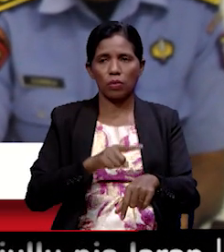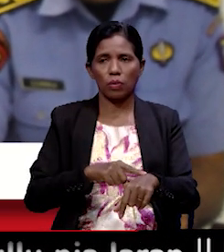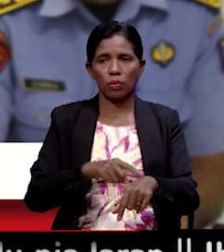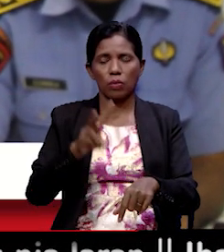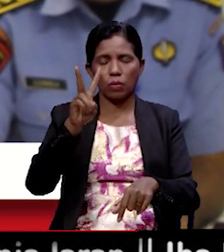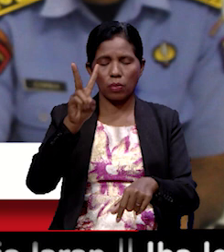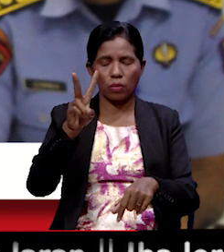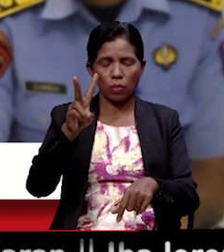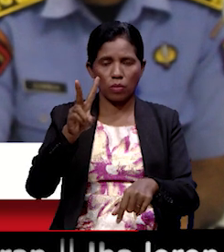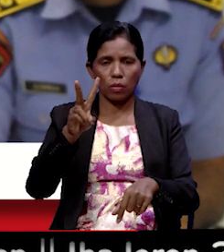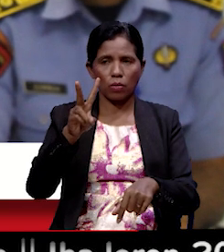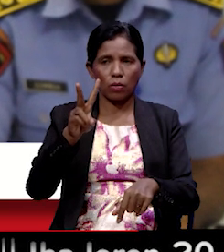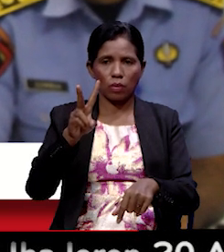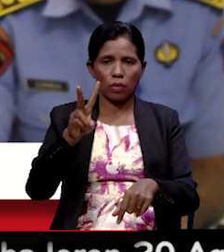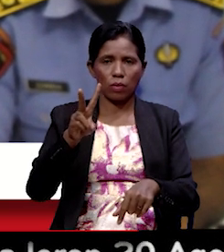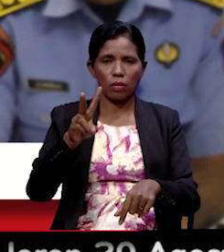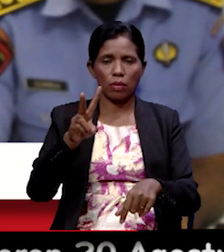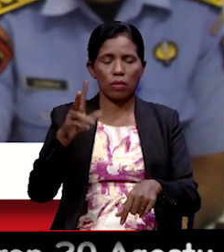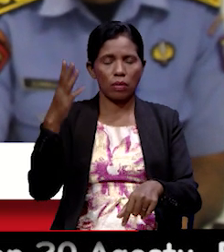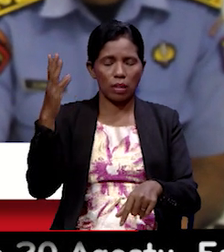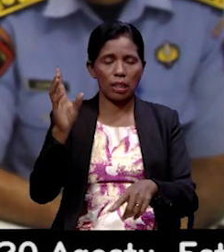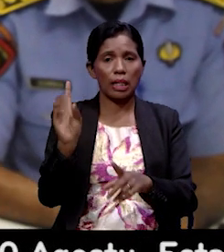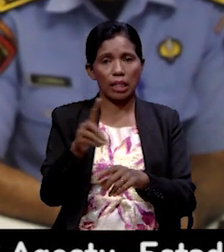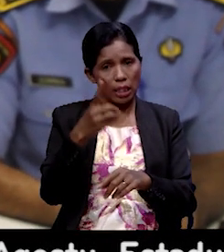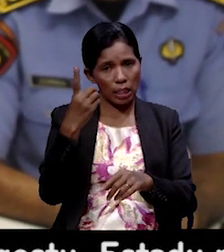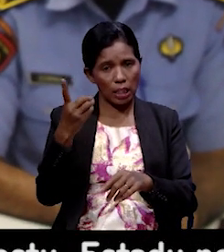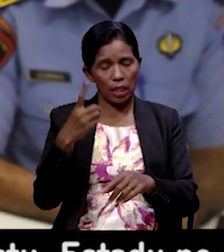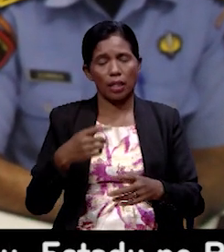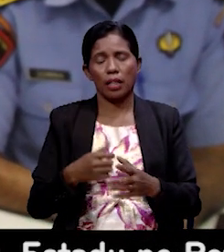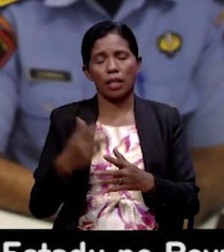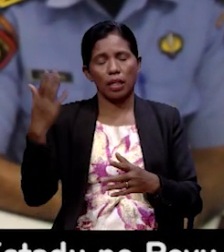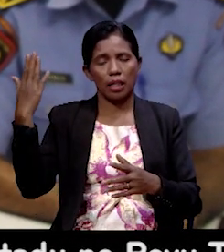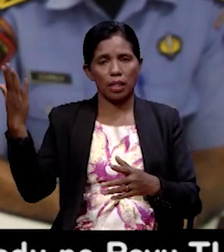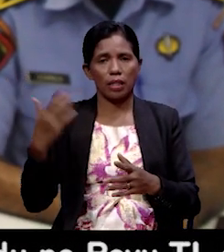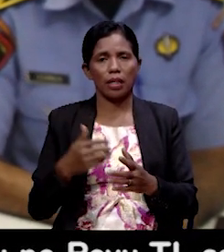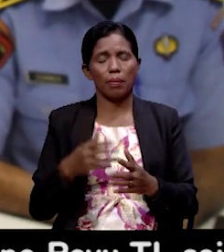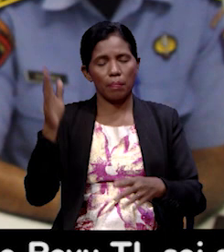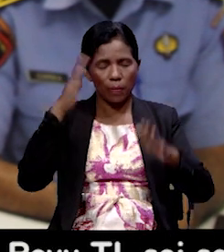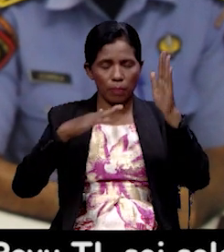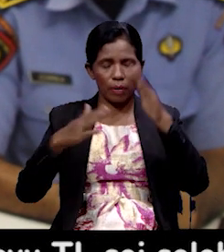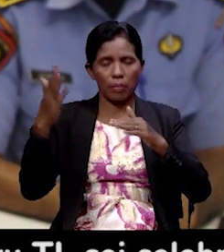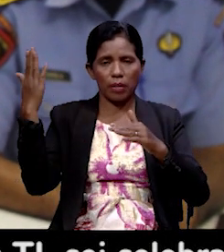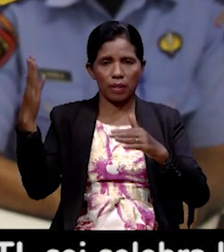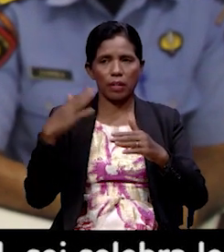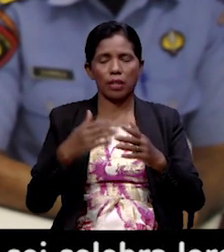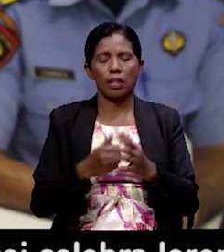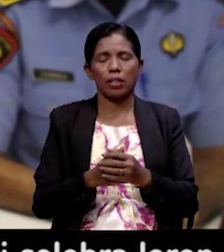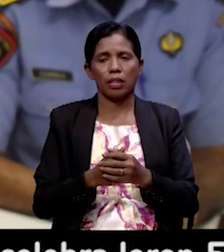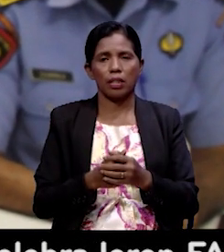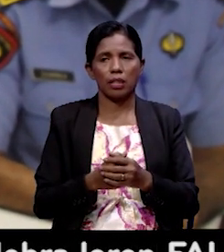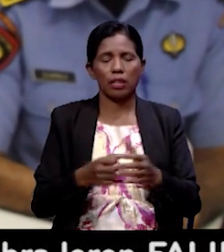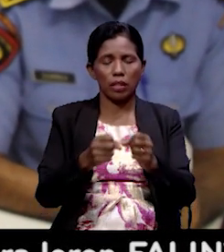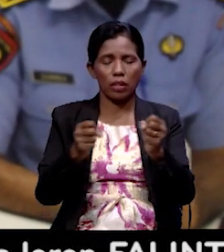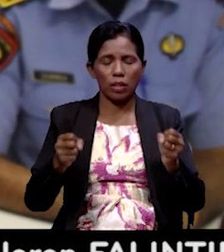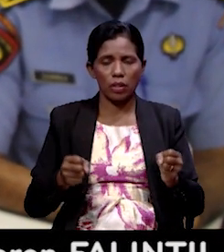Liu, número Brasilino, na madrugada, e acontece ida e a área Formosa, Suco,